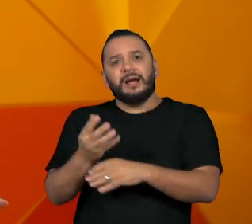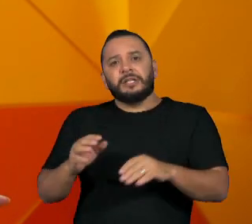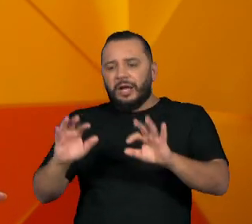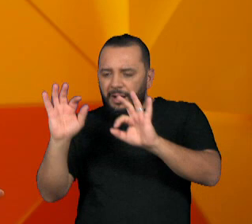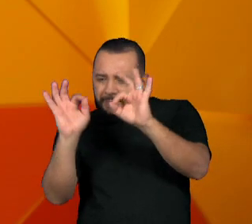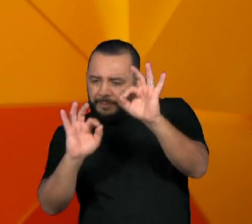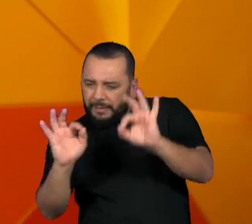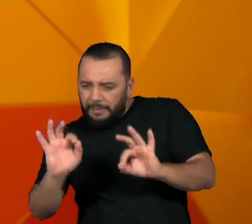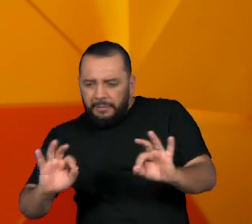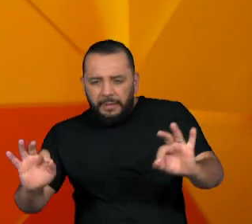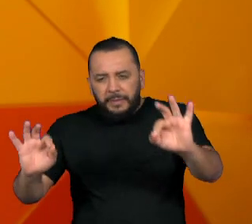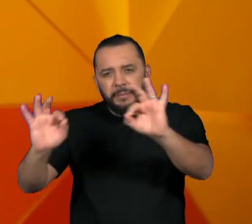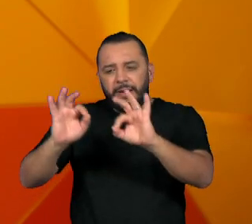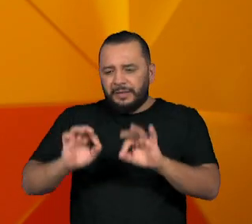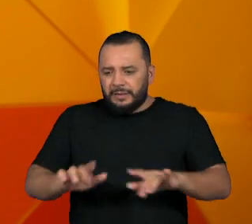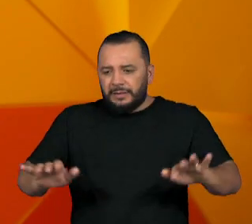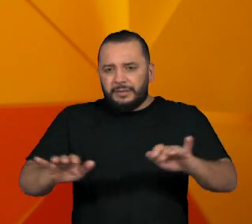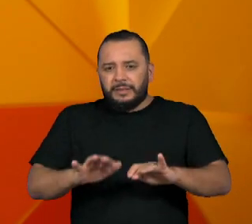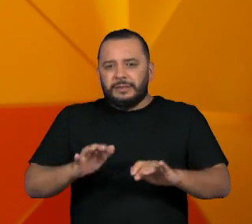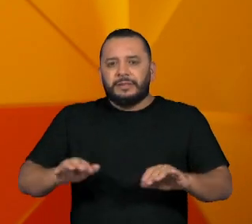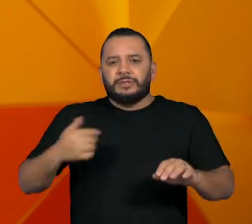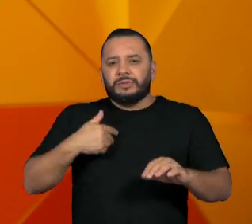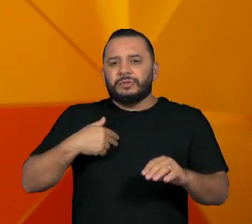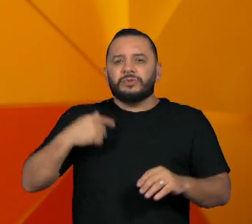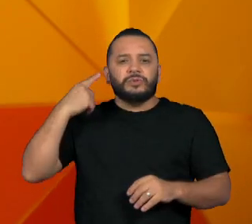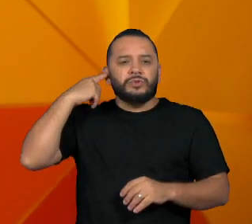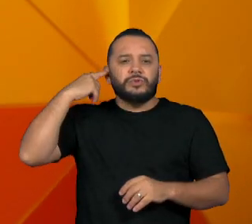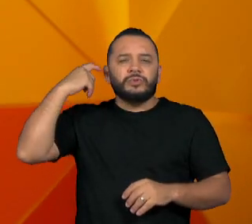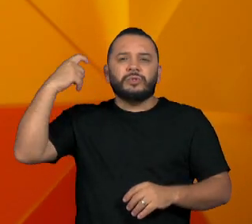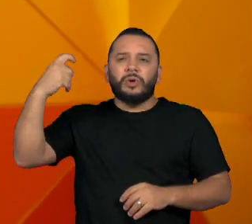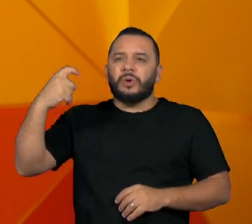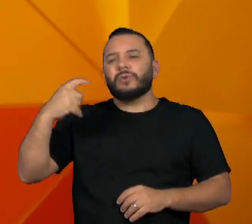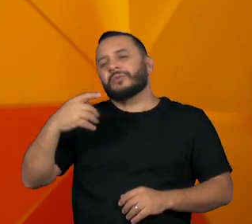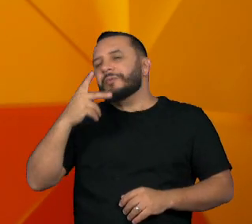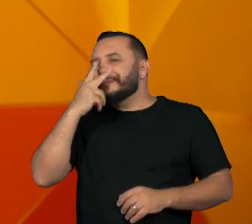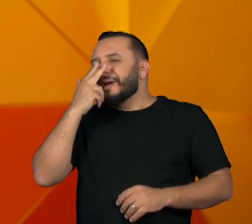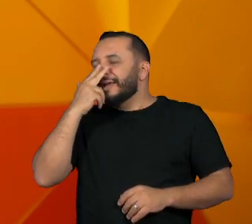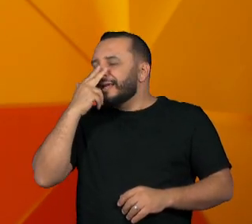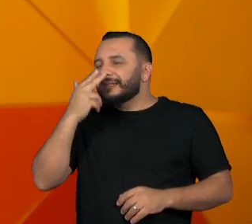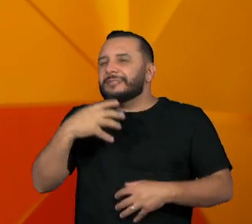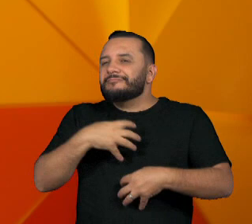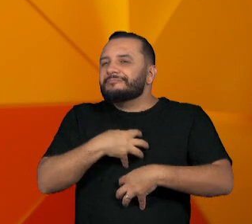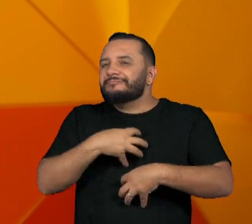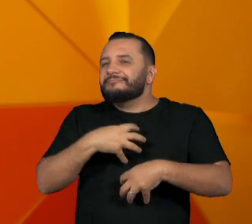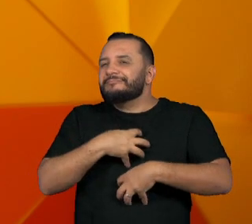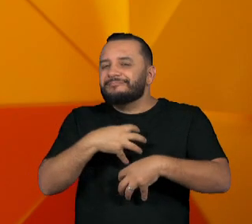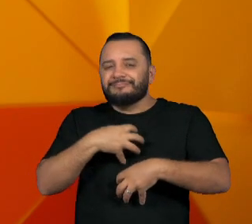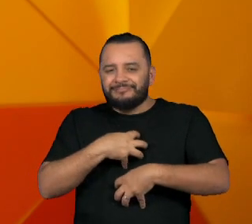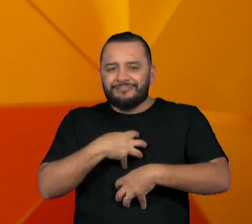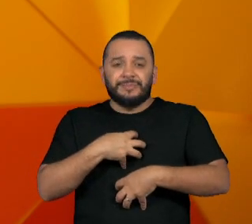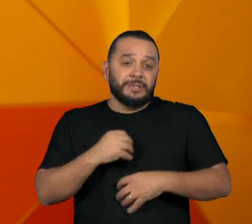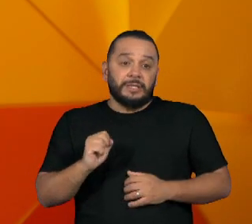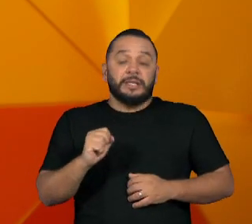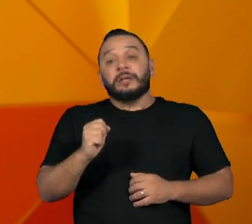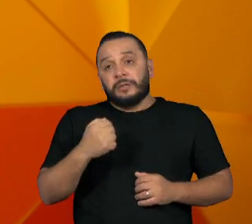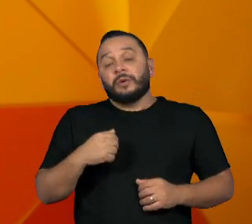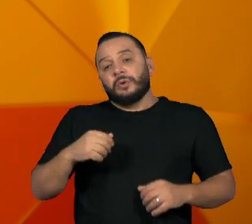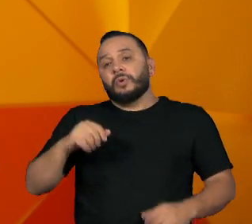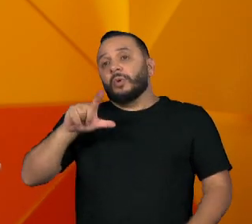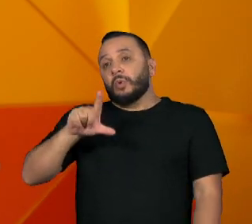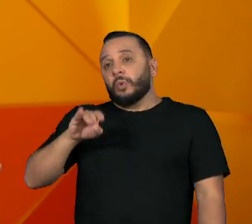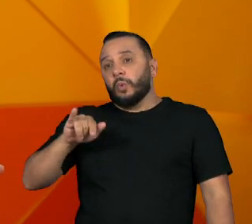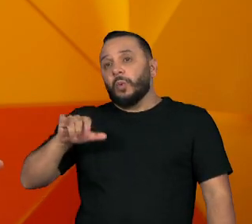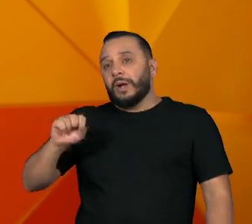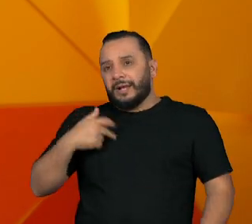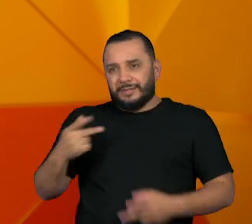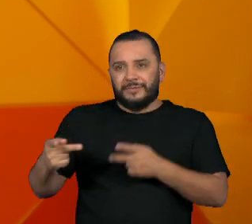parecem mágicos quando emitem o som. O nosso vídeo repórter Lucas Veloso, ele foi visitar o ateliê do Antônio Newton, que